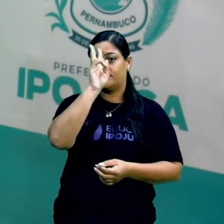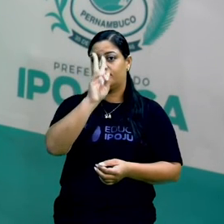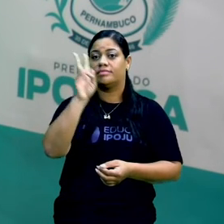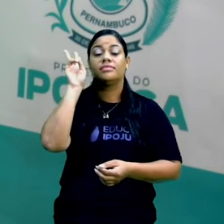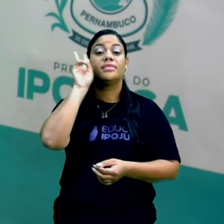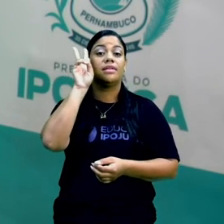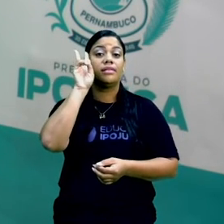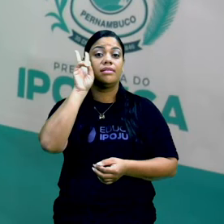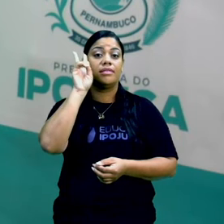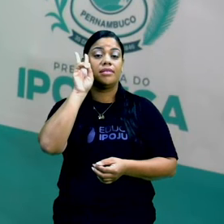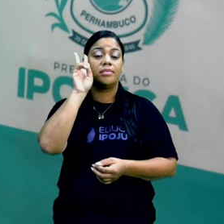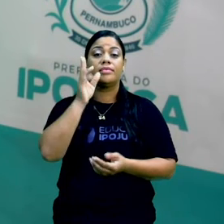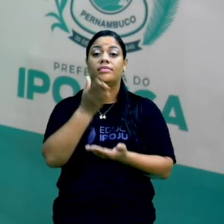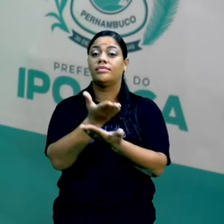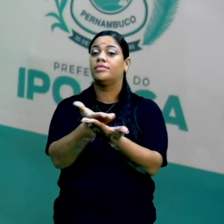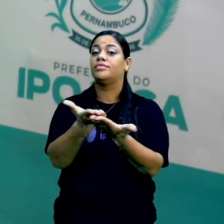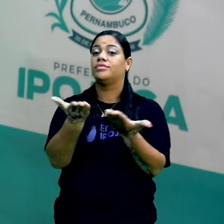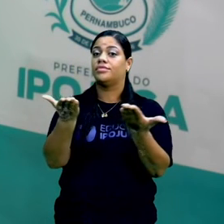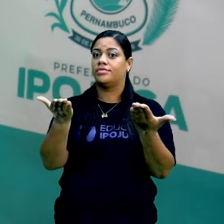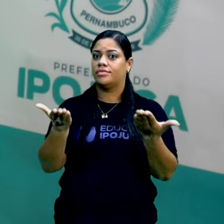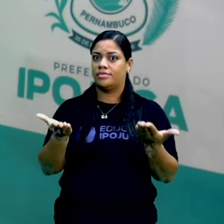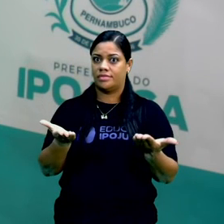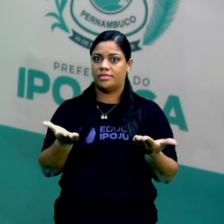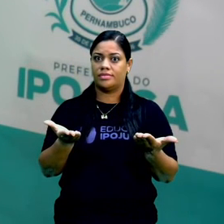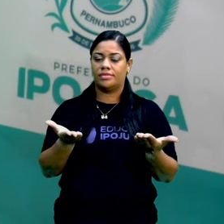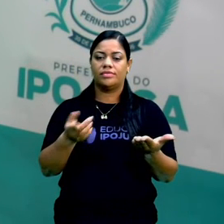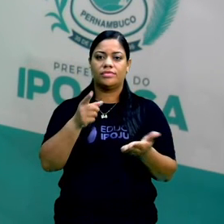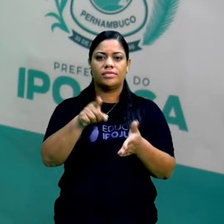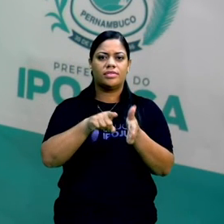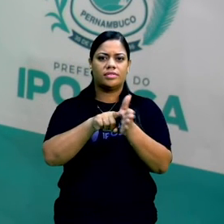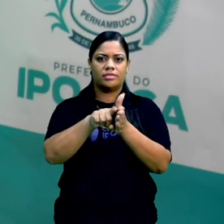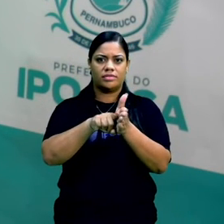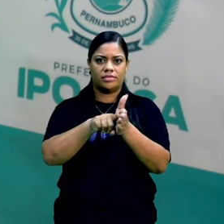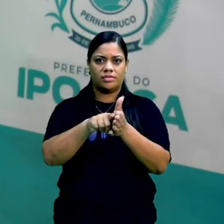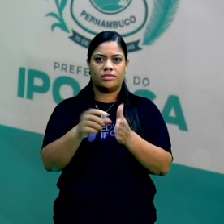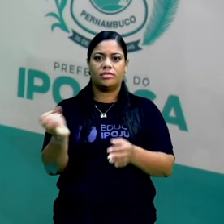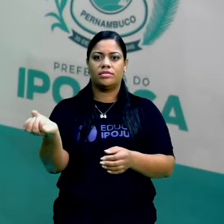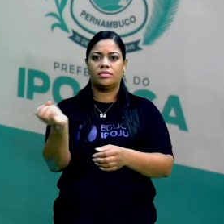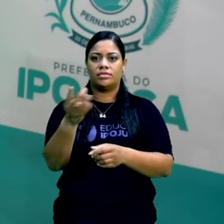que você, cada vez que pesquisa